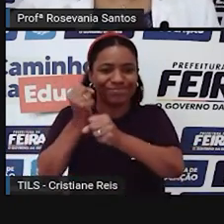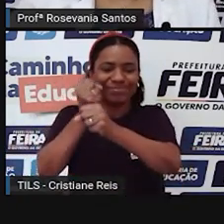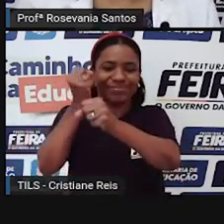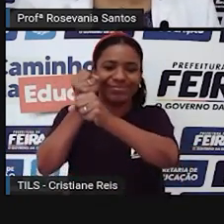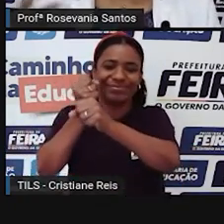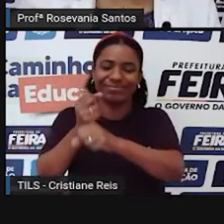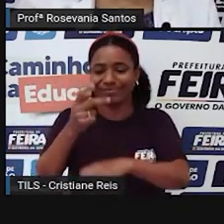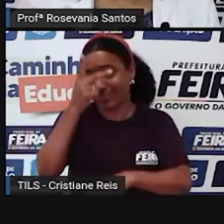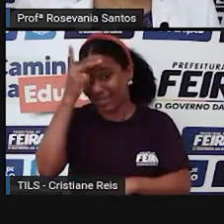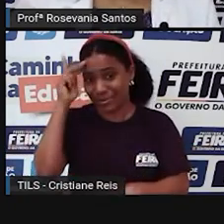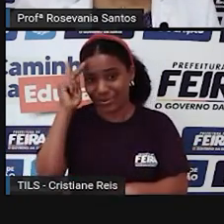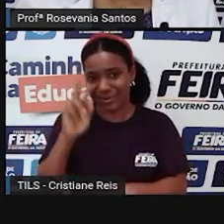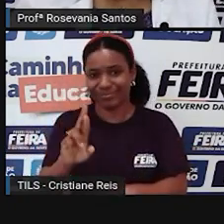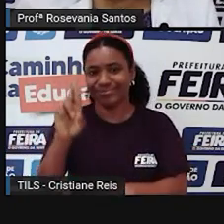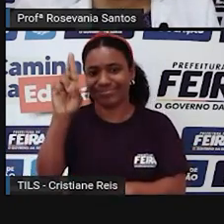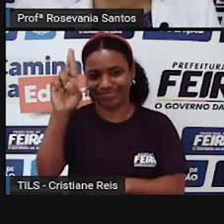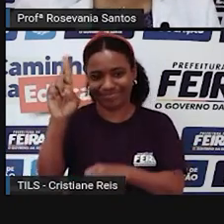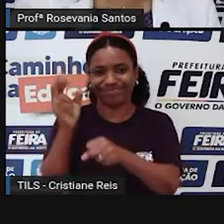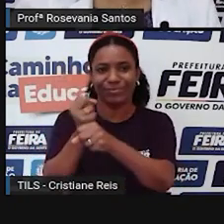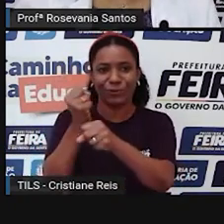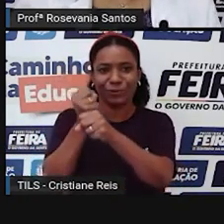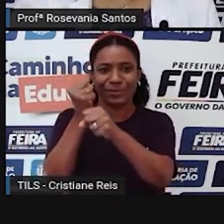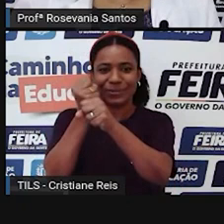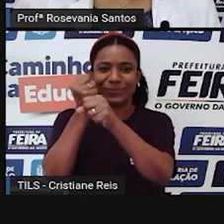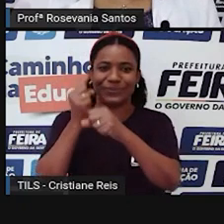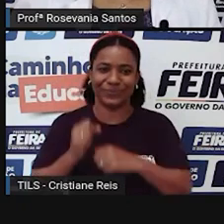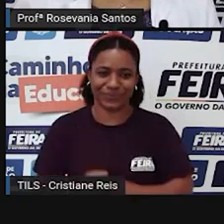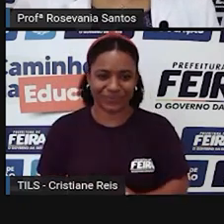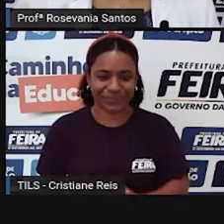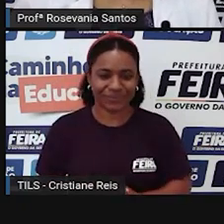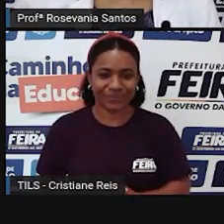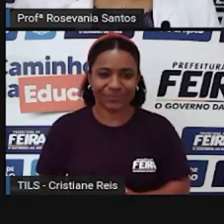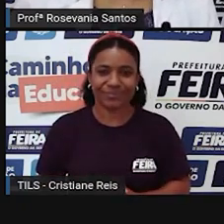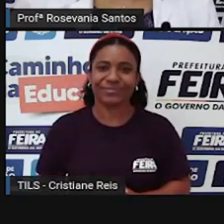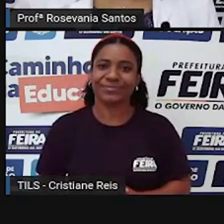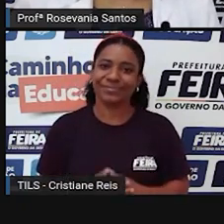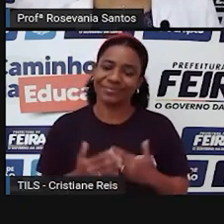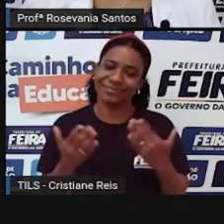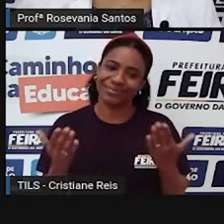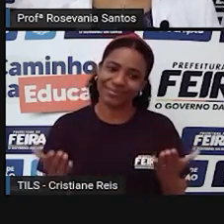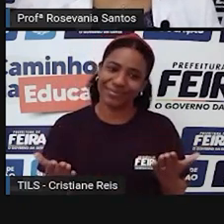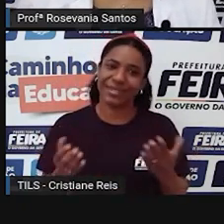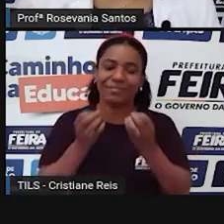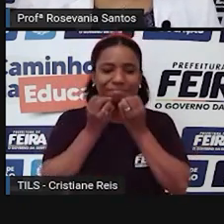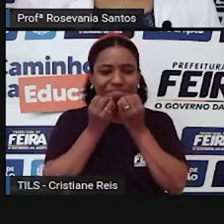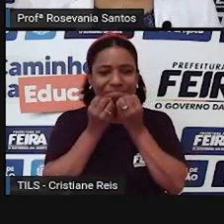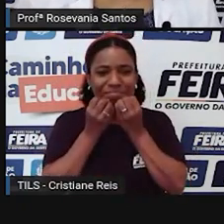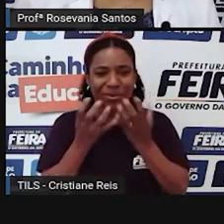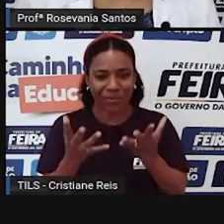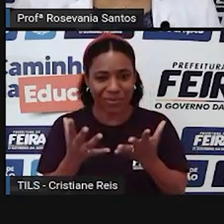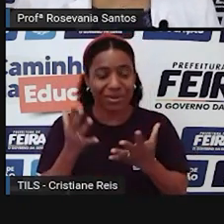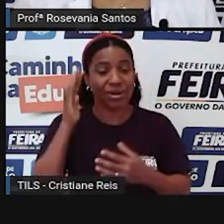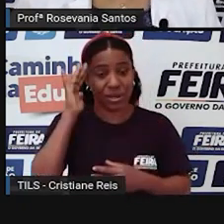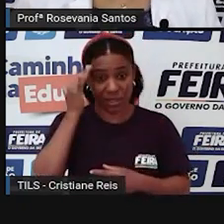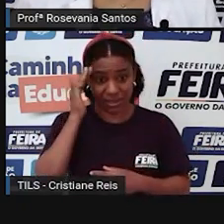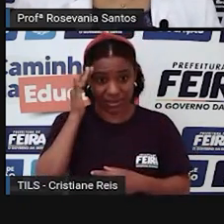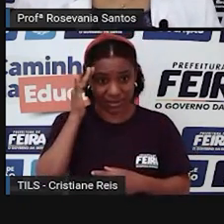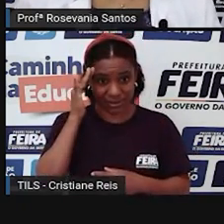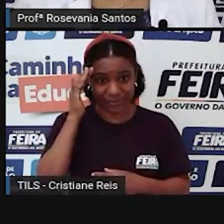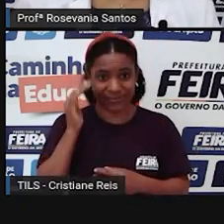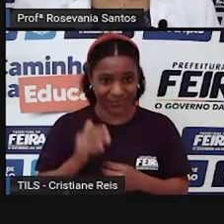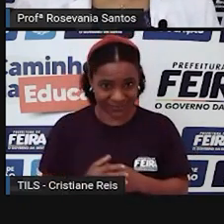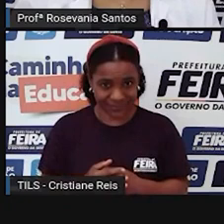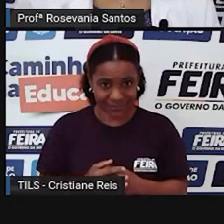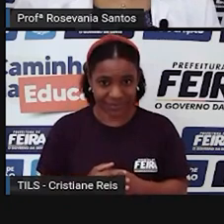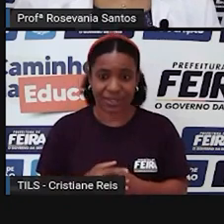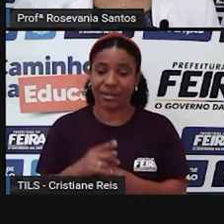aí, né? As construções de modo geral. Espero que vocês tenham entendido, né? Aí agora eu botei mais outra para chamar a atenção,